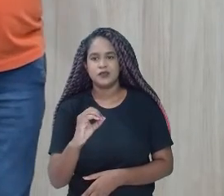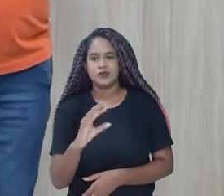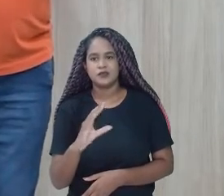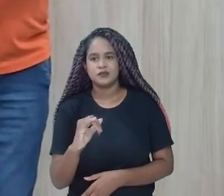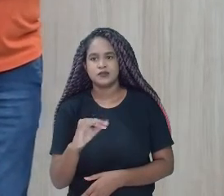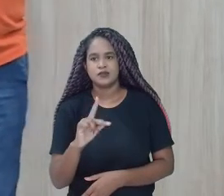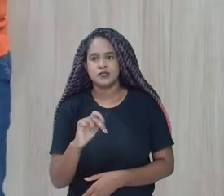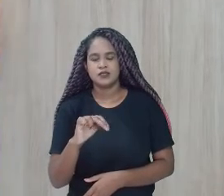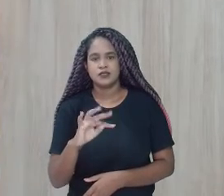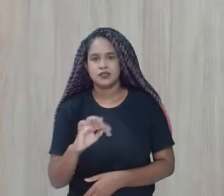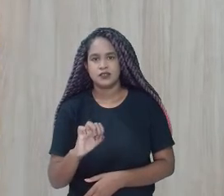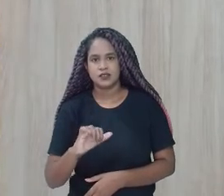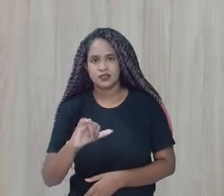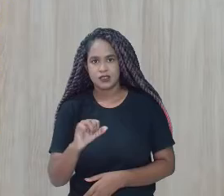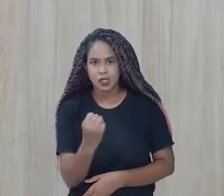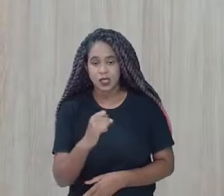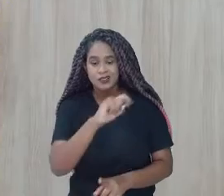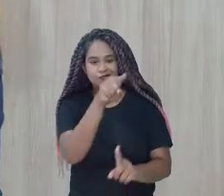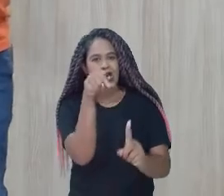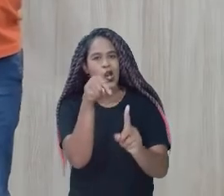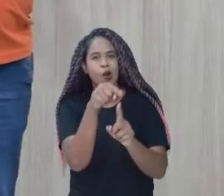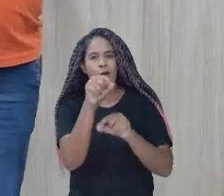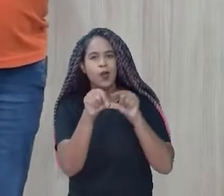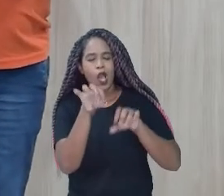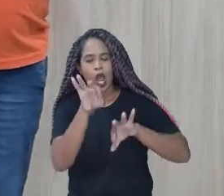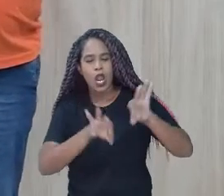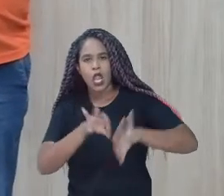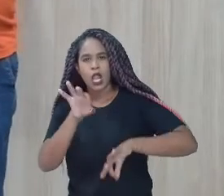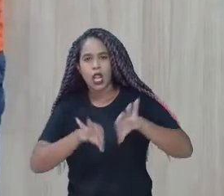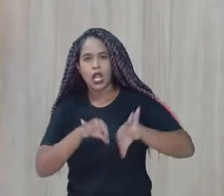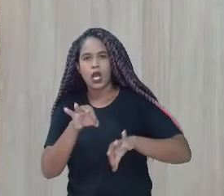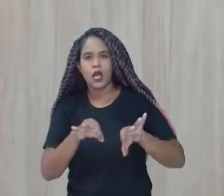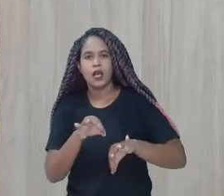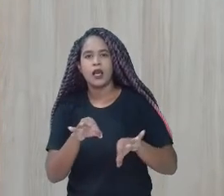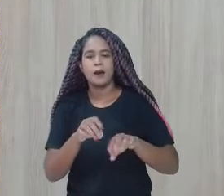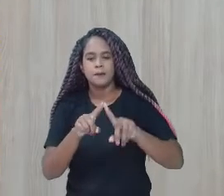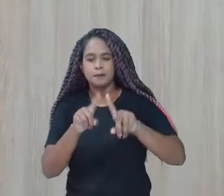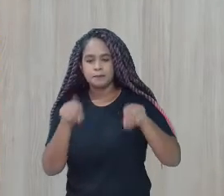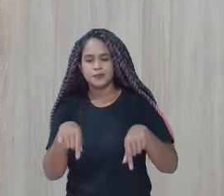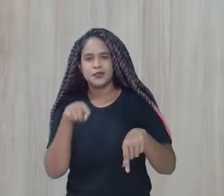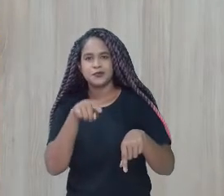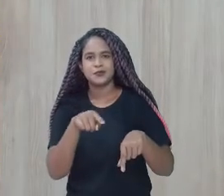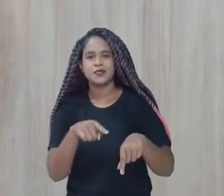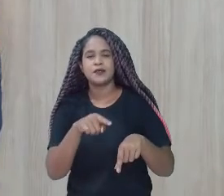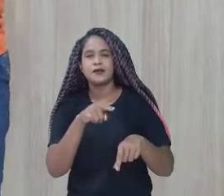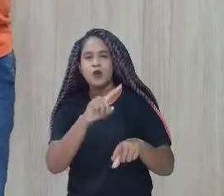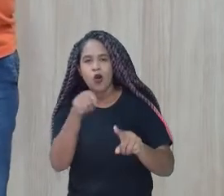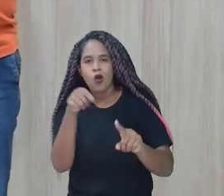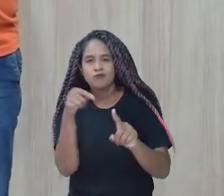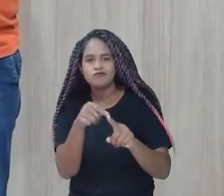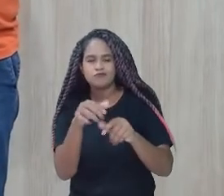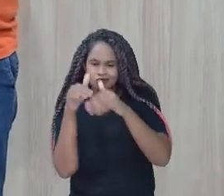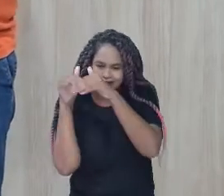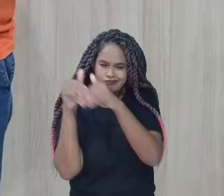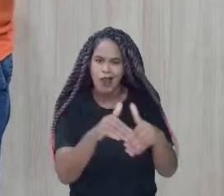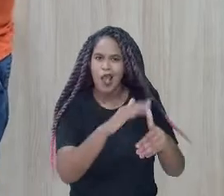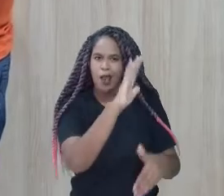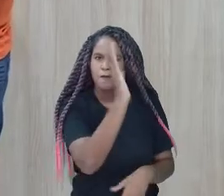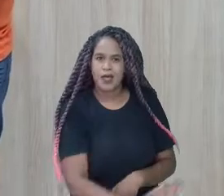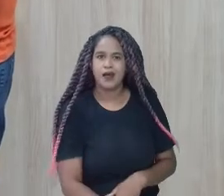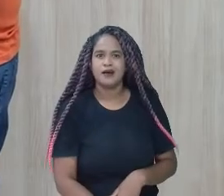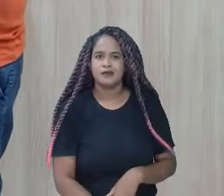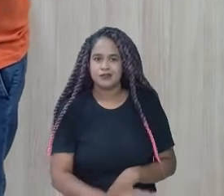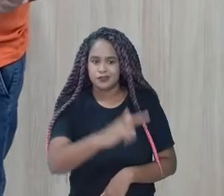criada, financiada ali, para organizar um projeto, né, de invasão do território